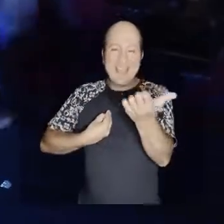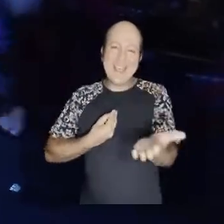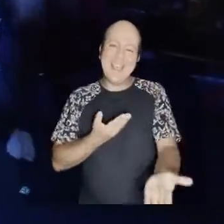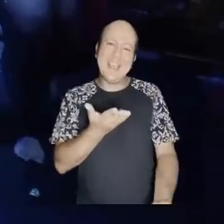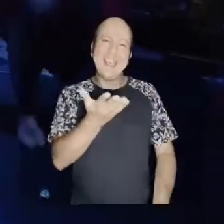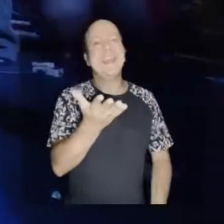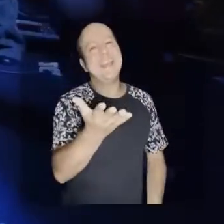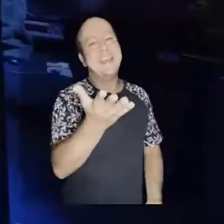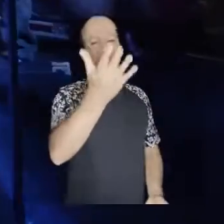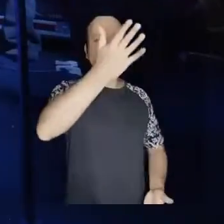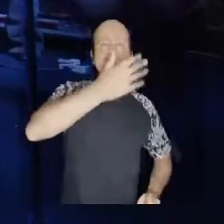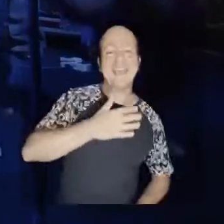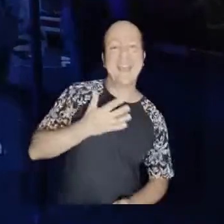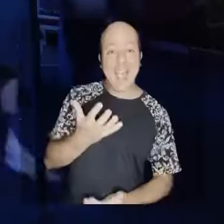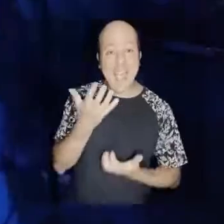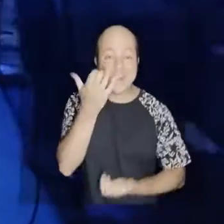Júlia sorri e dá pulinhos.